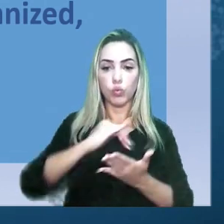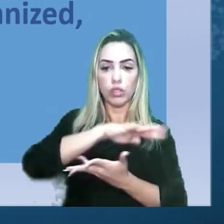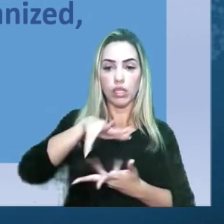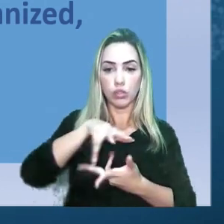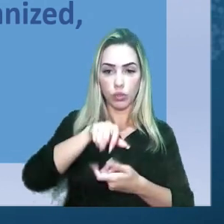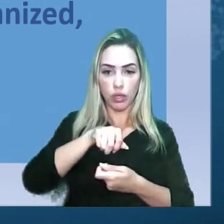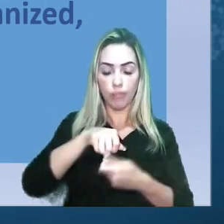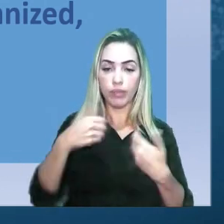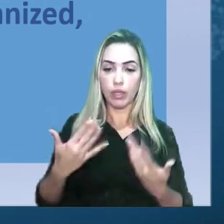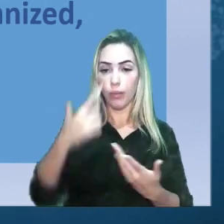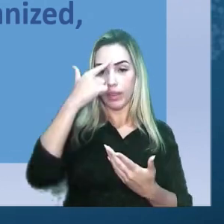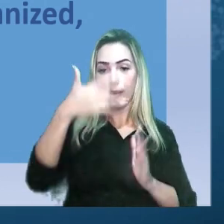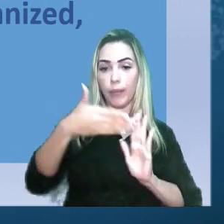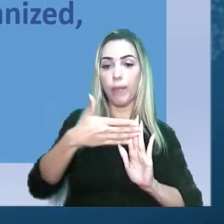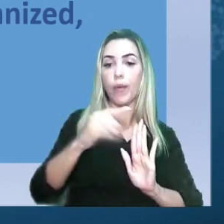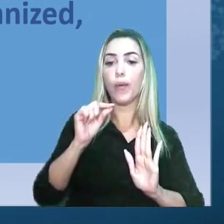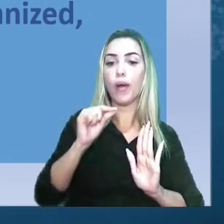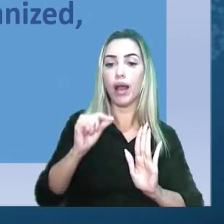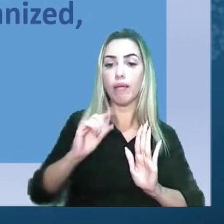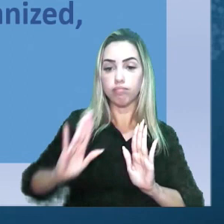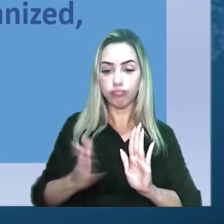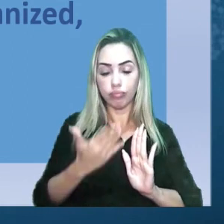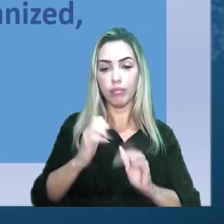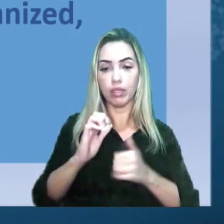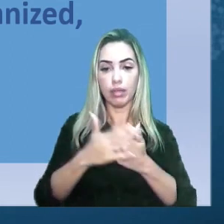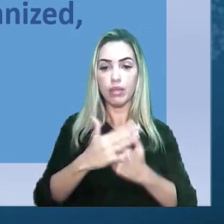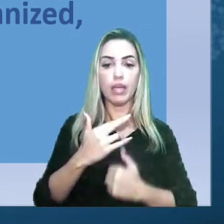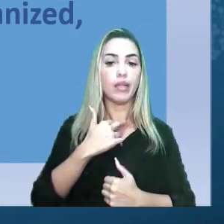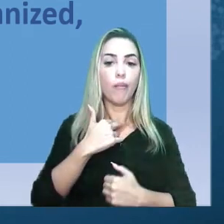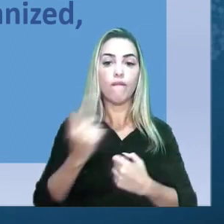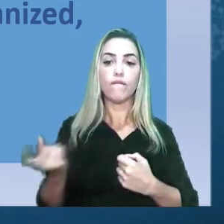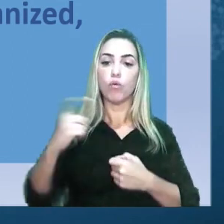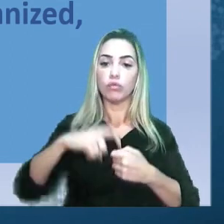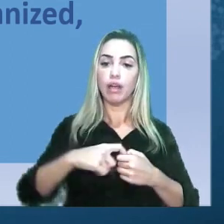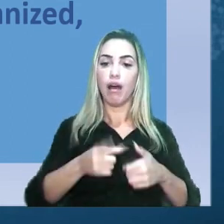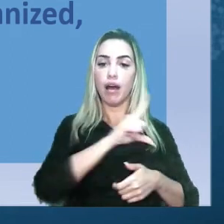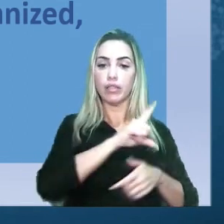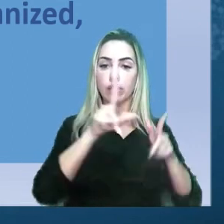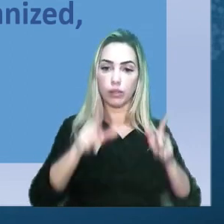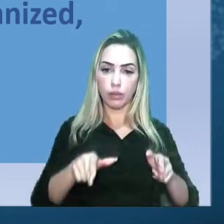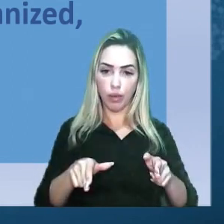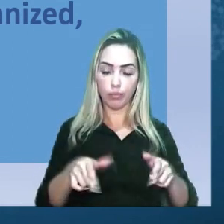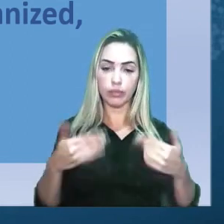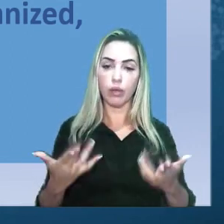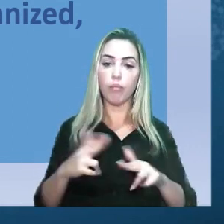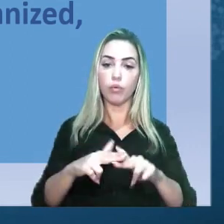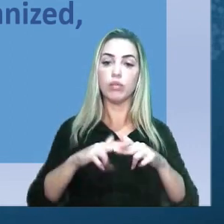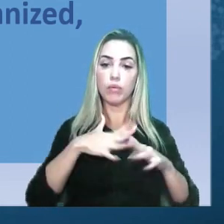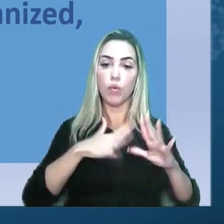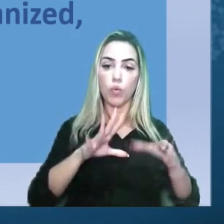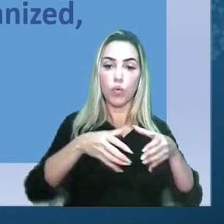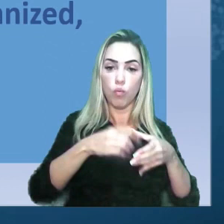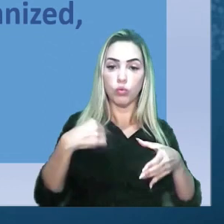E a ideia passou a pandemia, nós não podemos voltar ao cenário anterior. Portanto, o meu grupo, nós